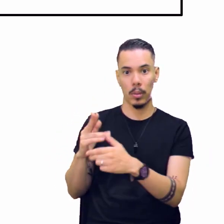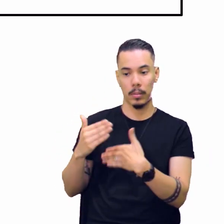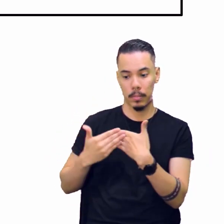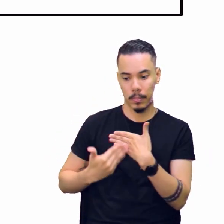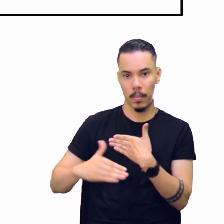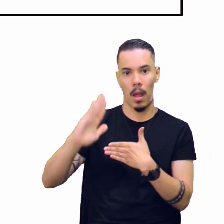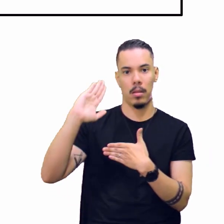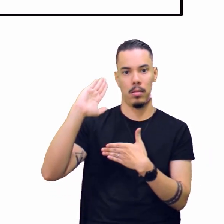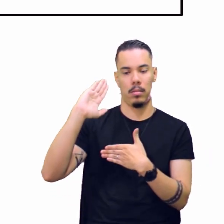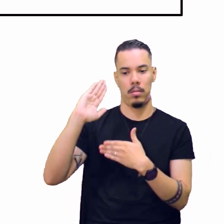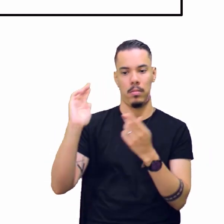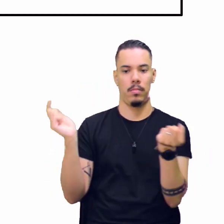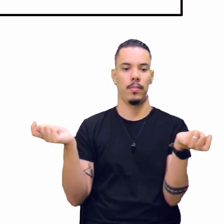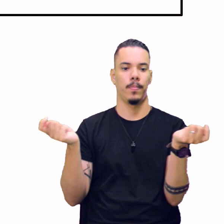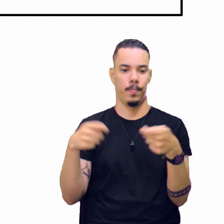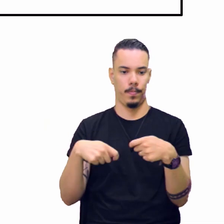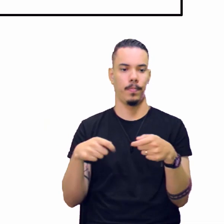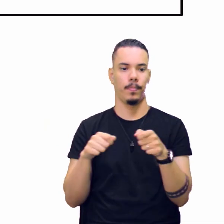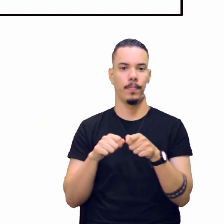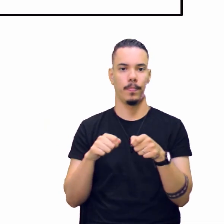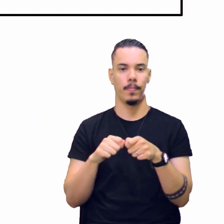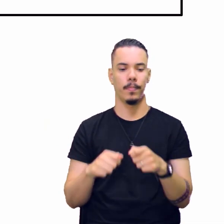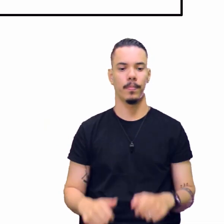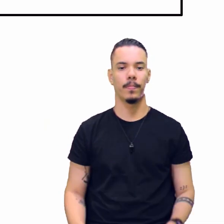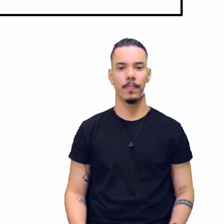2 pessoas já começam a fazer o debate.